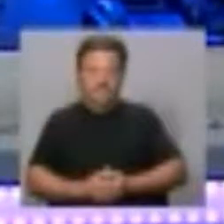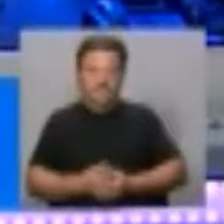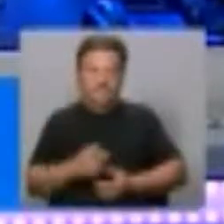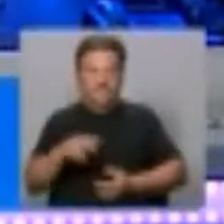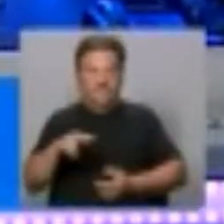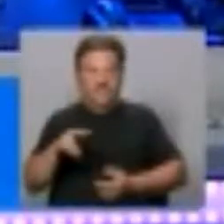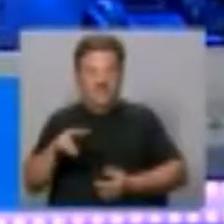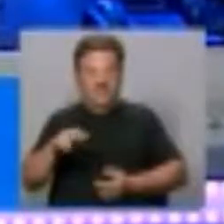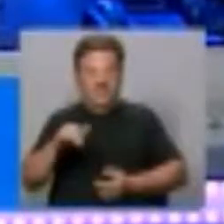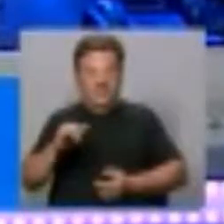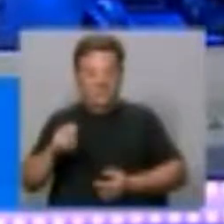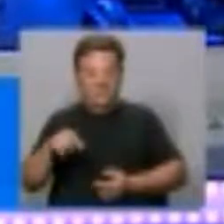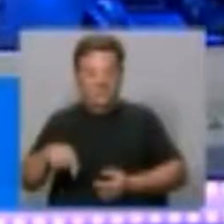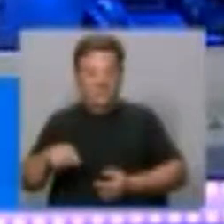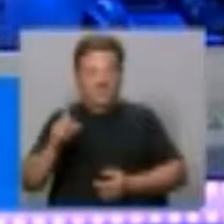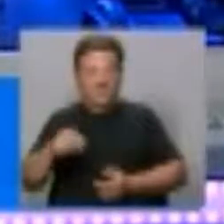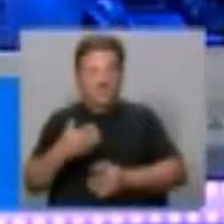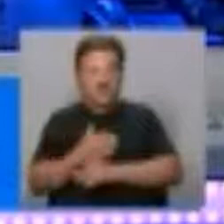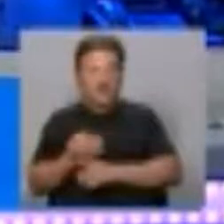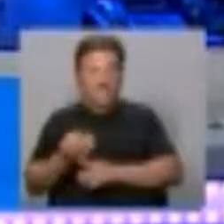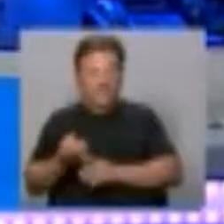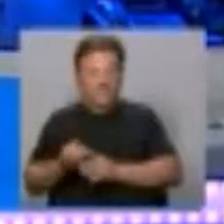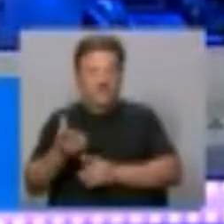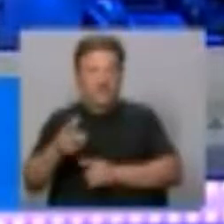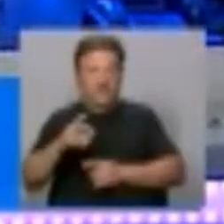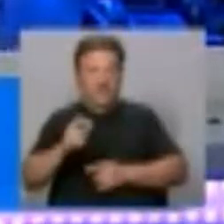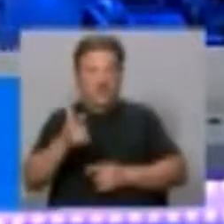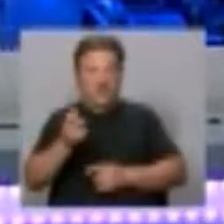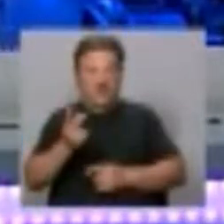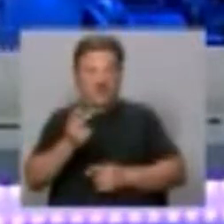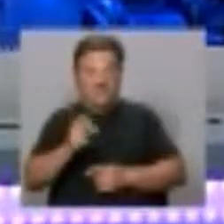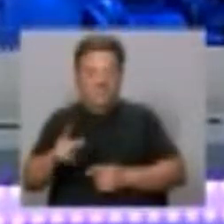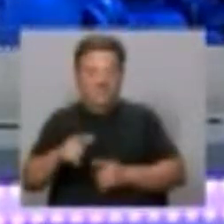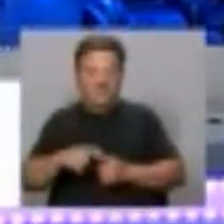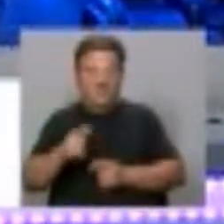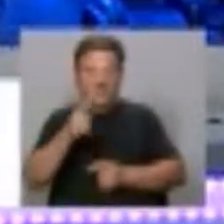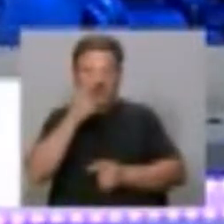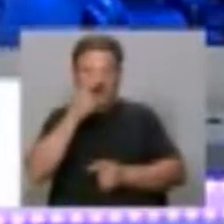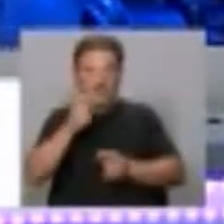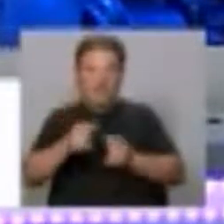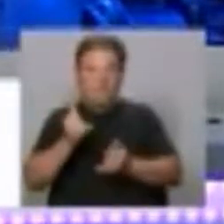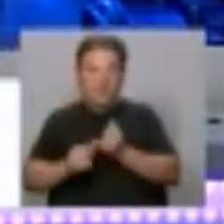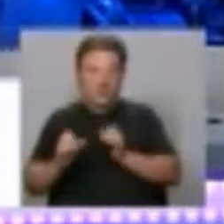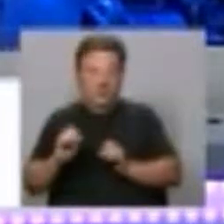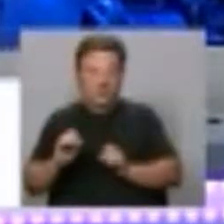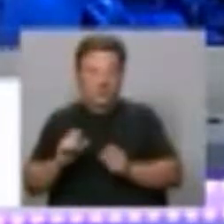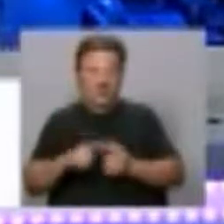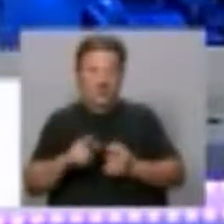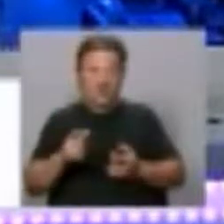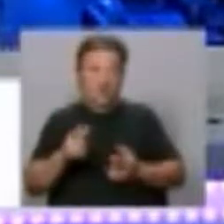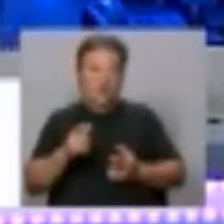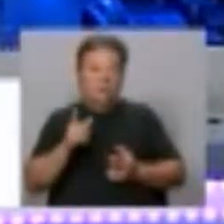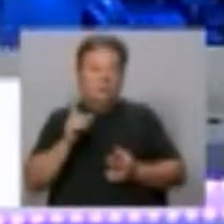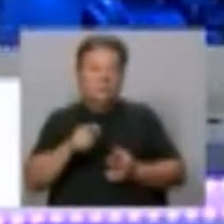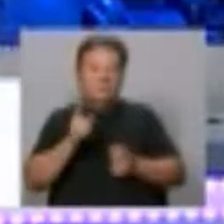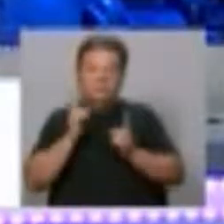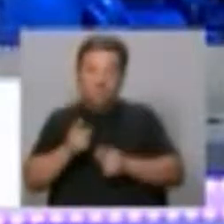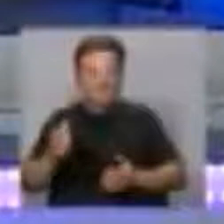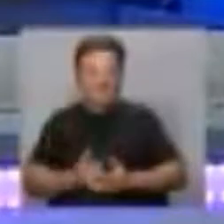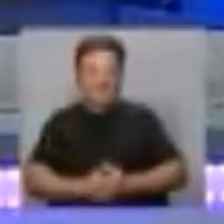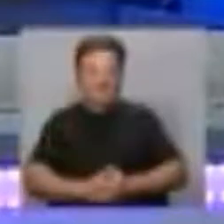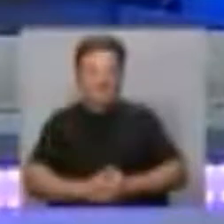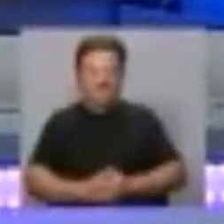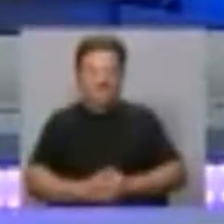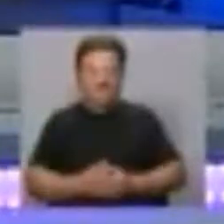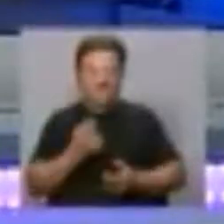Nisa, deflagrou esta tarde um incêndio na freguesia de Montalvão, mas não houve populações em perigo. No concelho entraram em ação